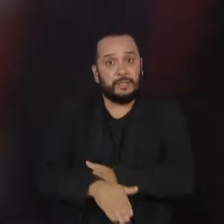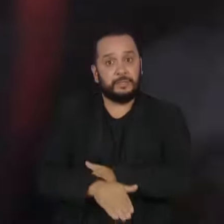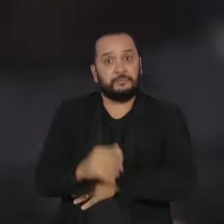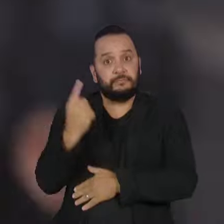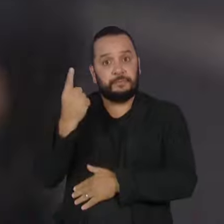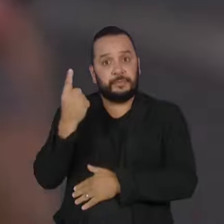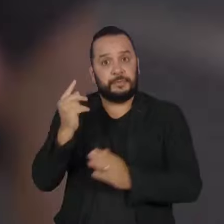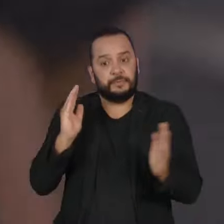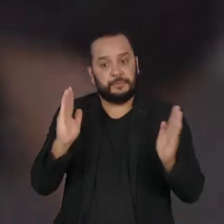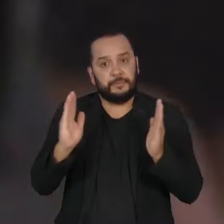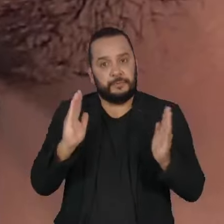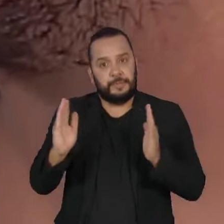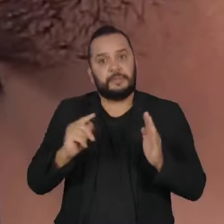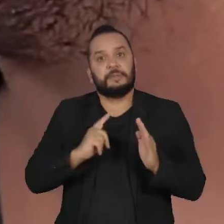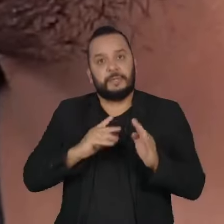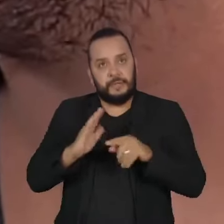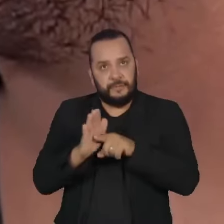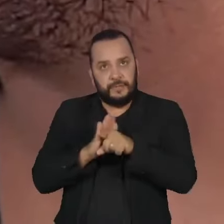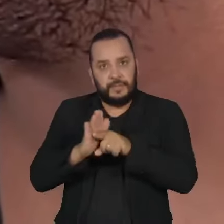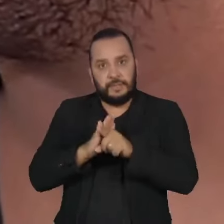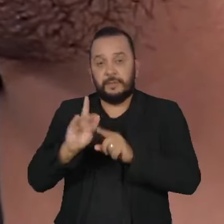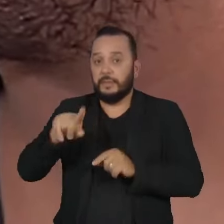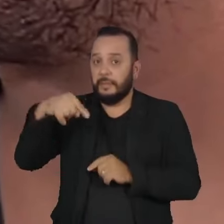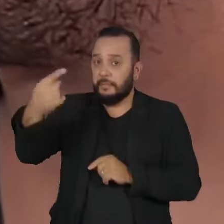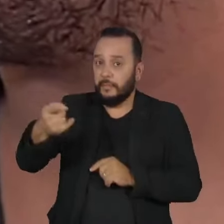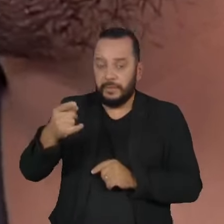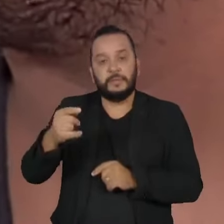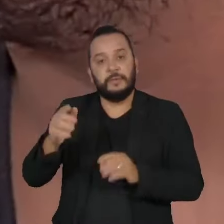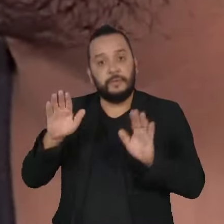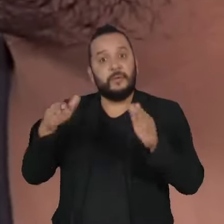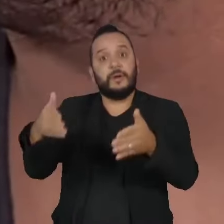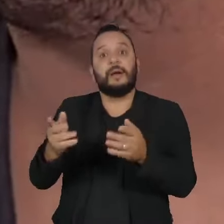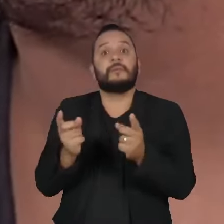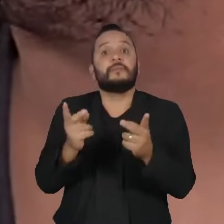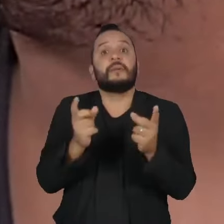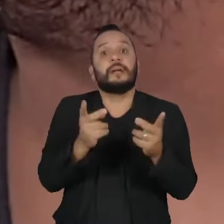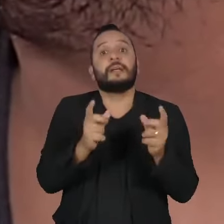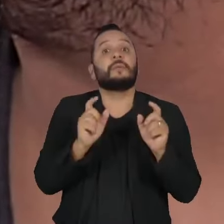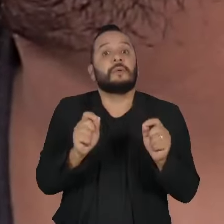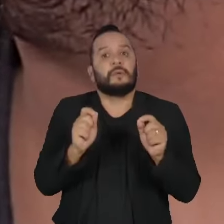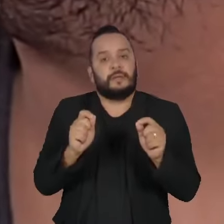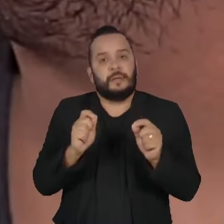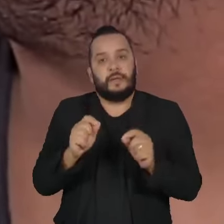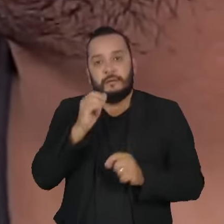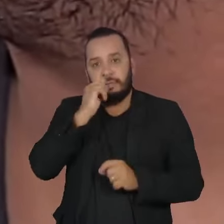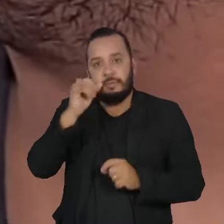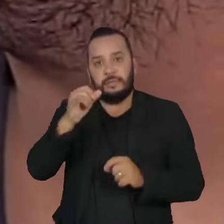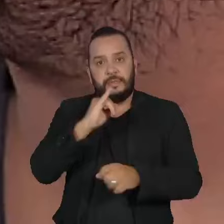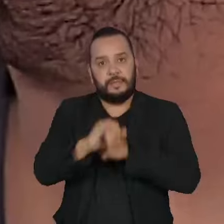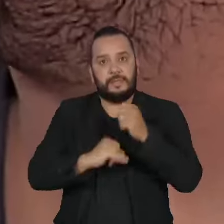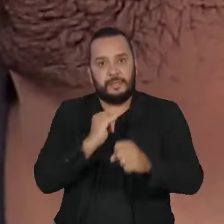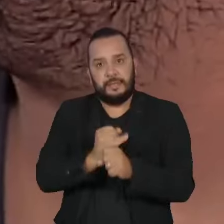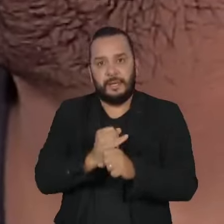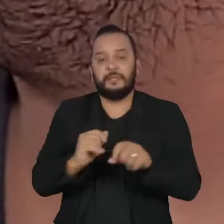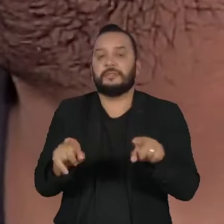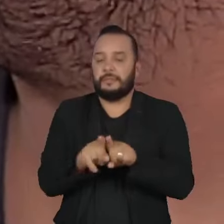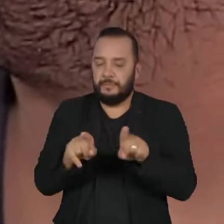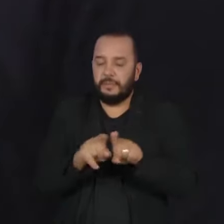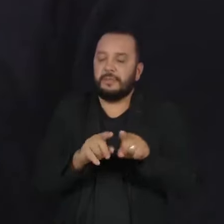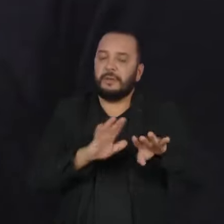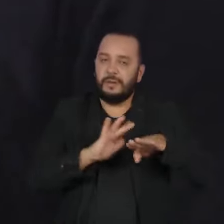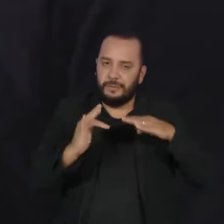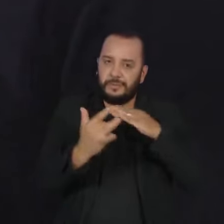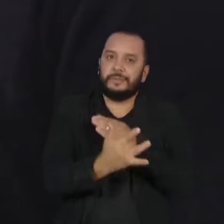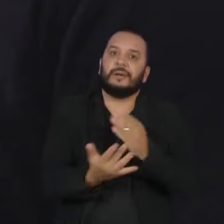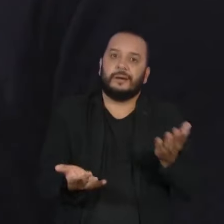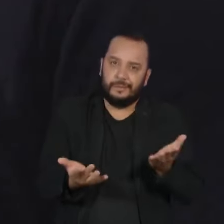operação nas próximas ela deve focar na venda de cigarros eletrônicos pela internet tanto em sites quanto em redes sociais além de